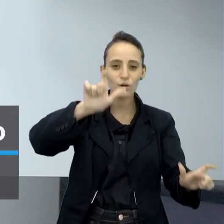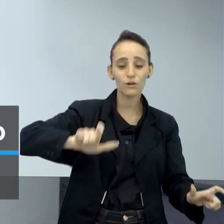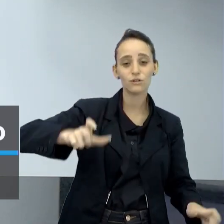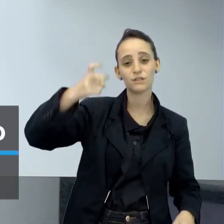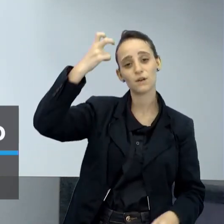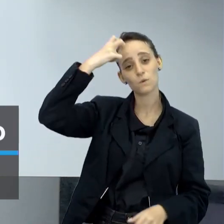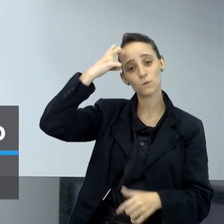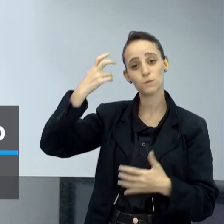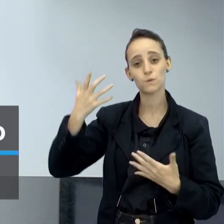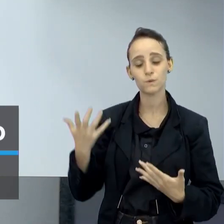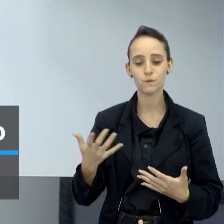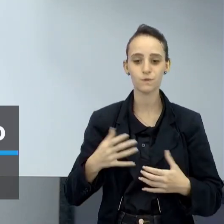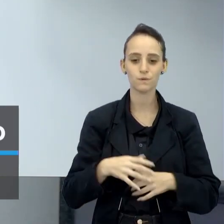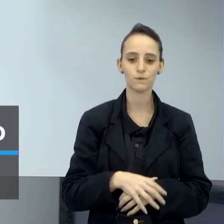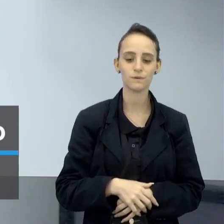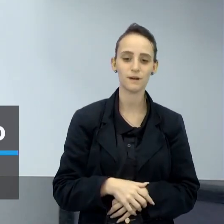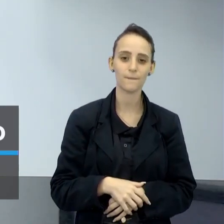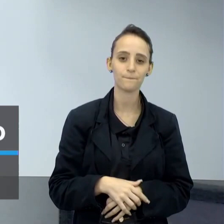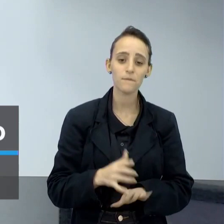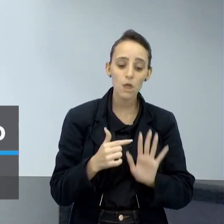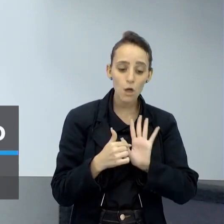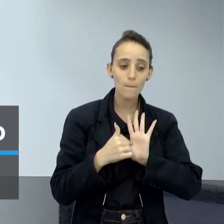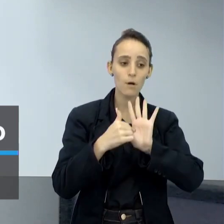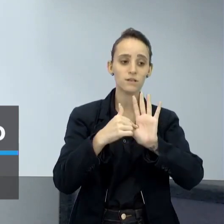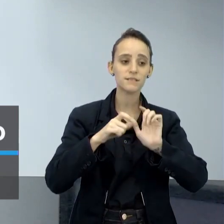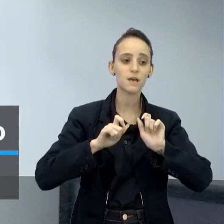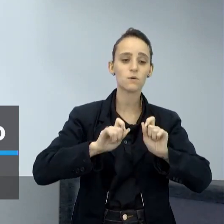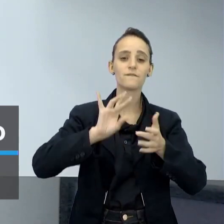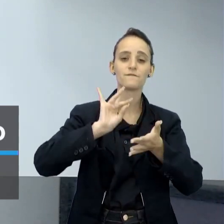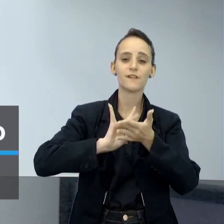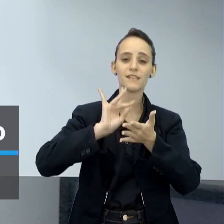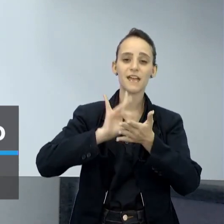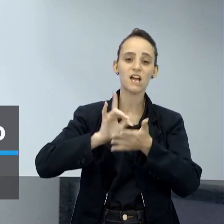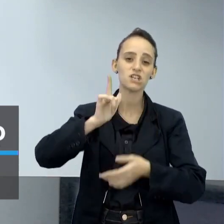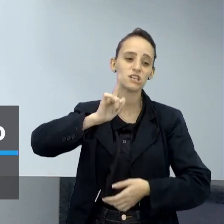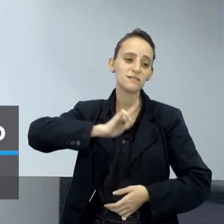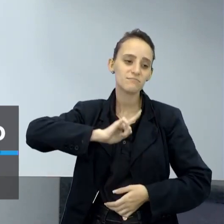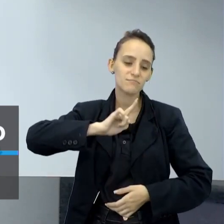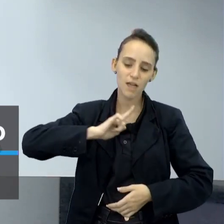refletem o que realmente aquela pessoa traz de bagagem